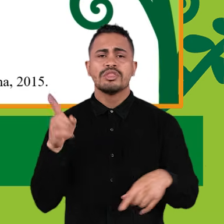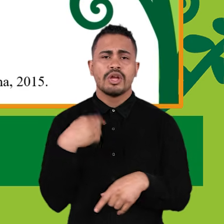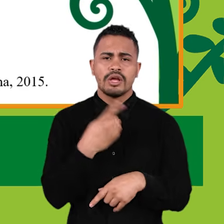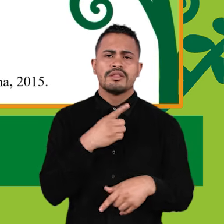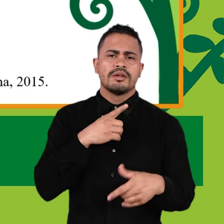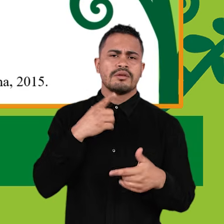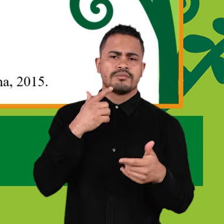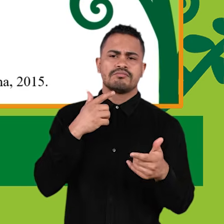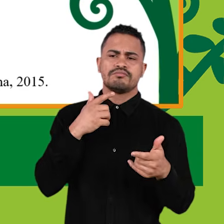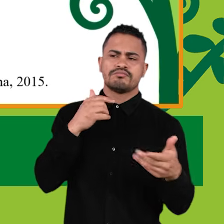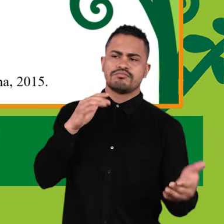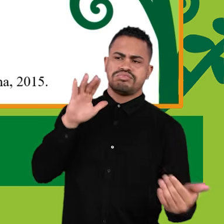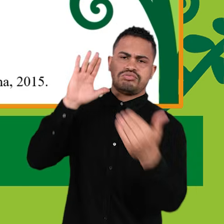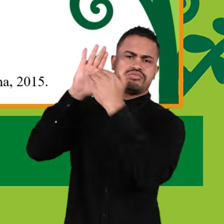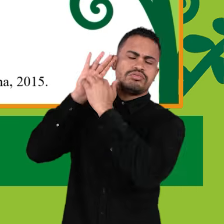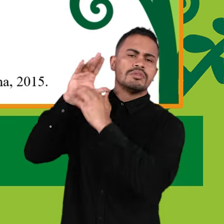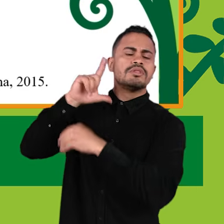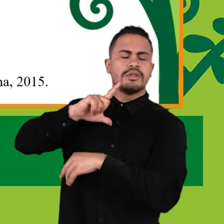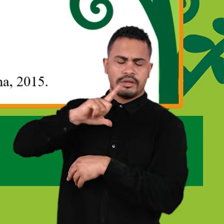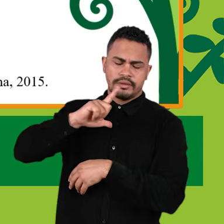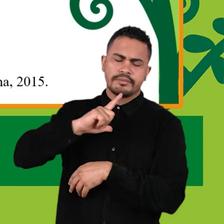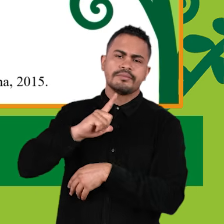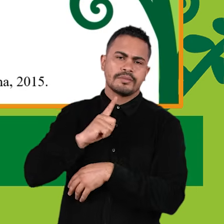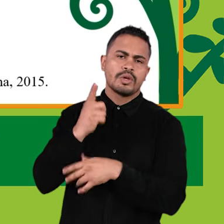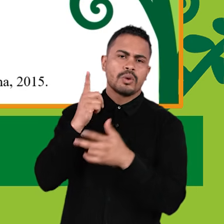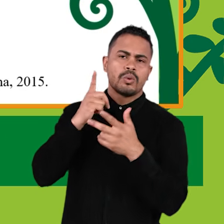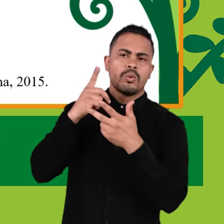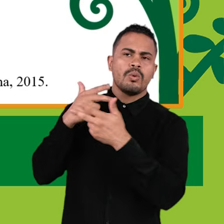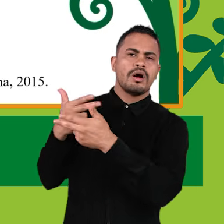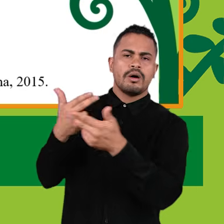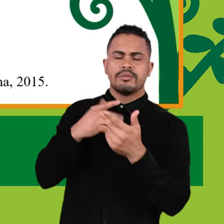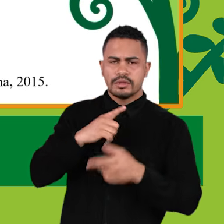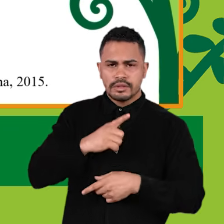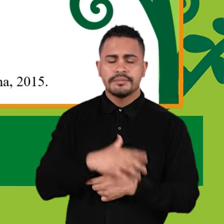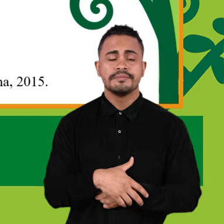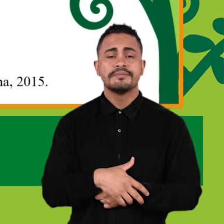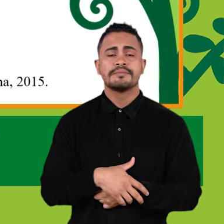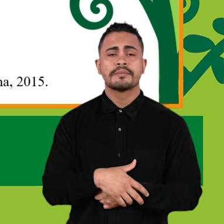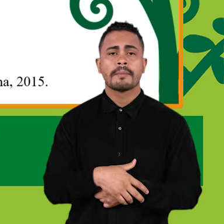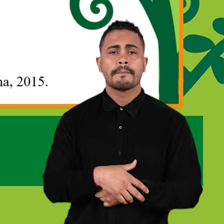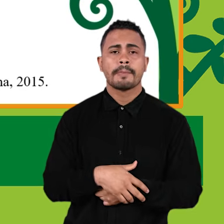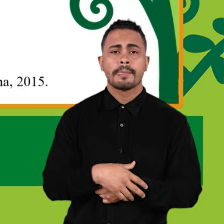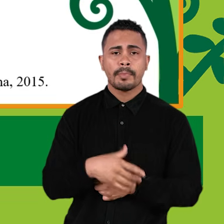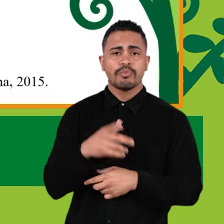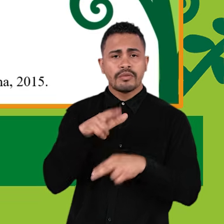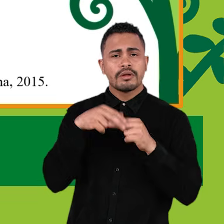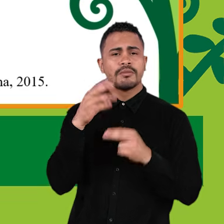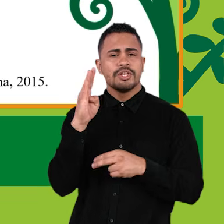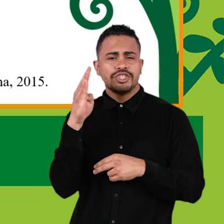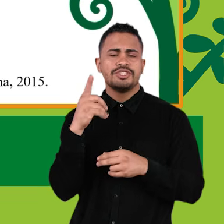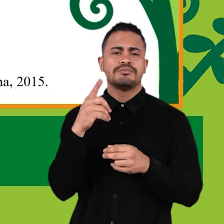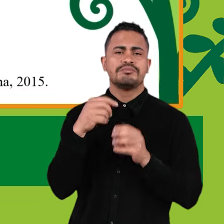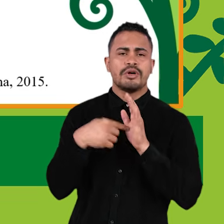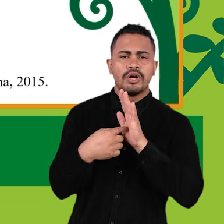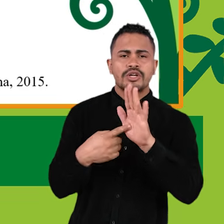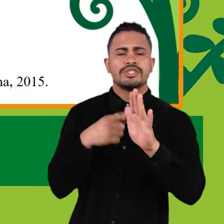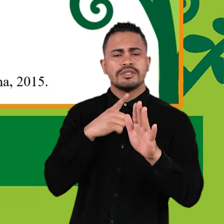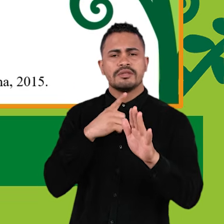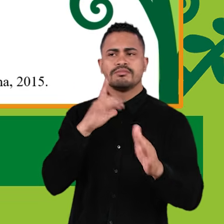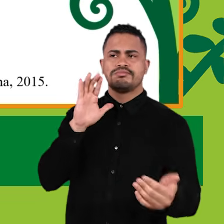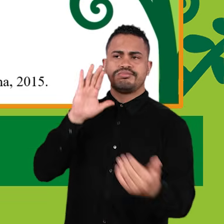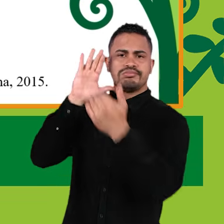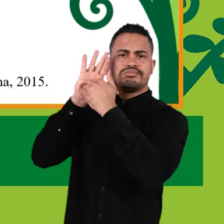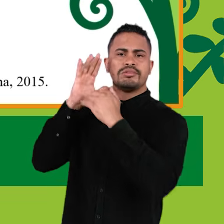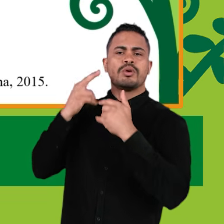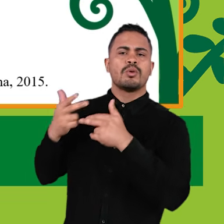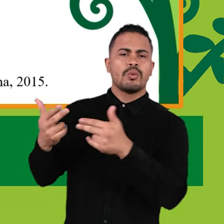um ancestral comum e a biologia molecular, né, como eu acabei de falar para vocês, ela trouxe ali esse último ancestral comum universal para provar